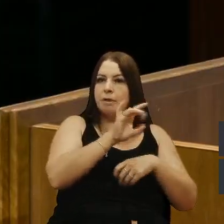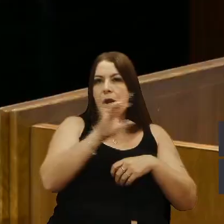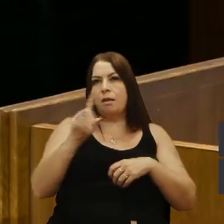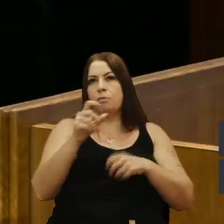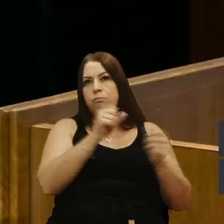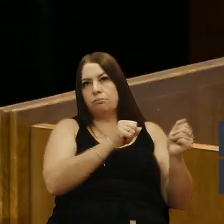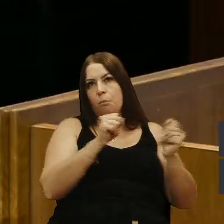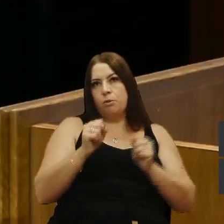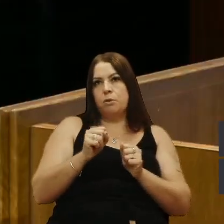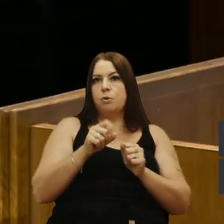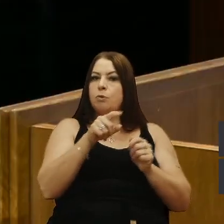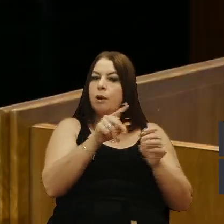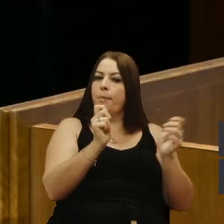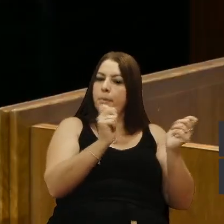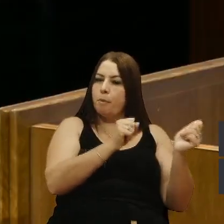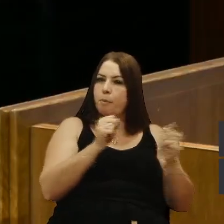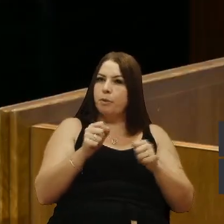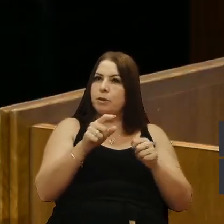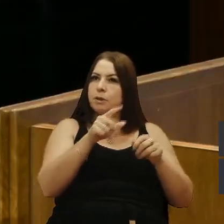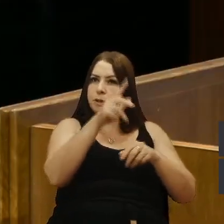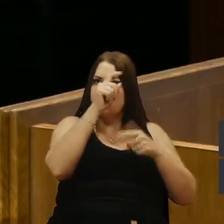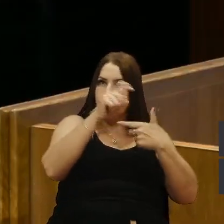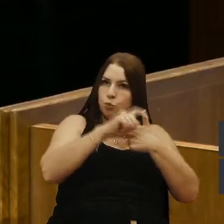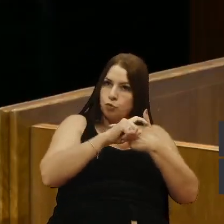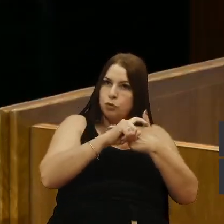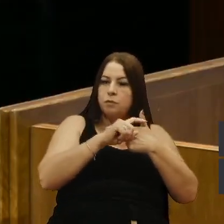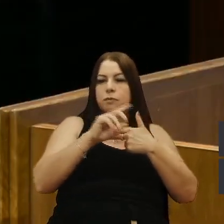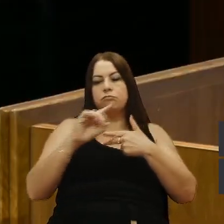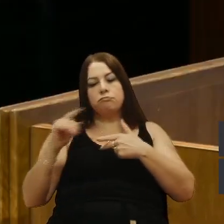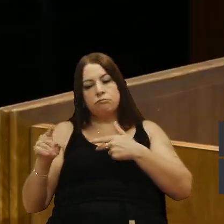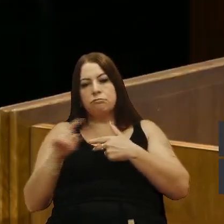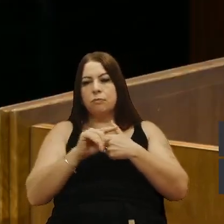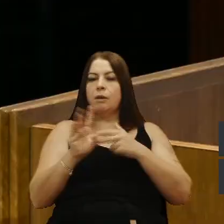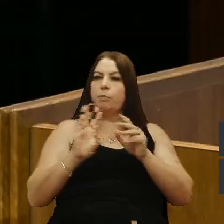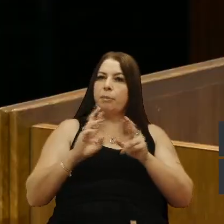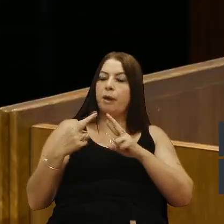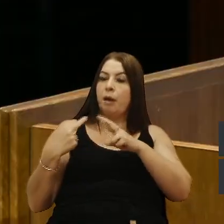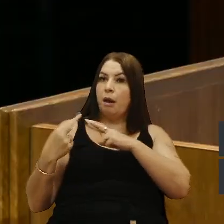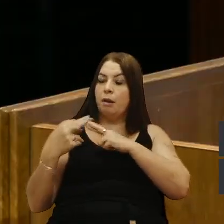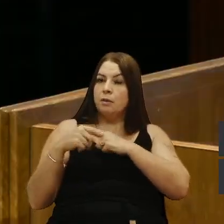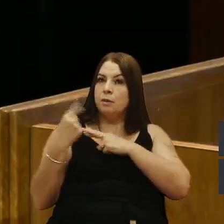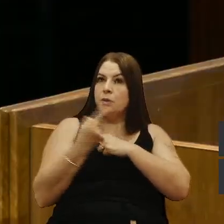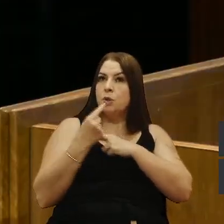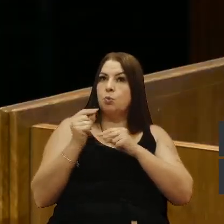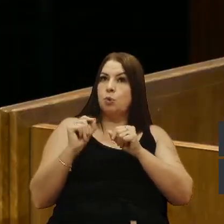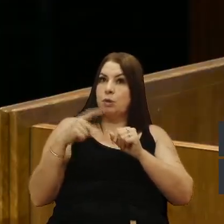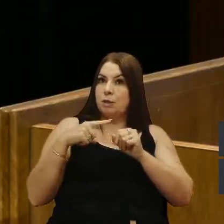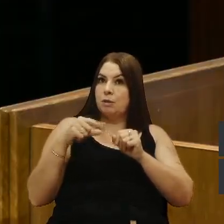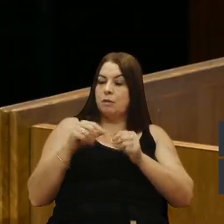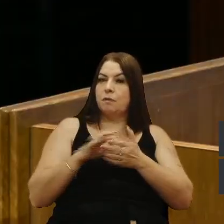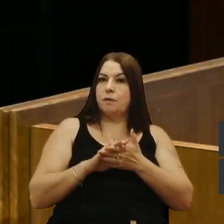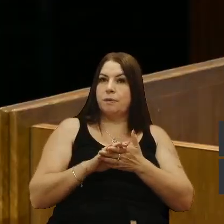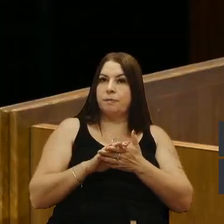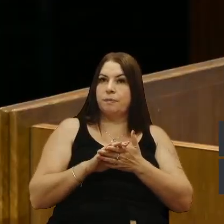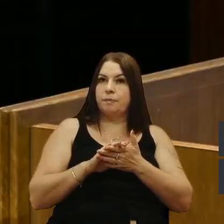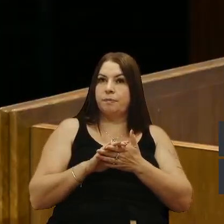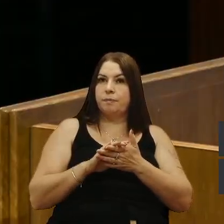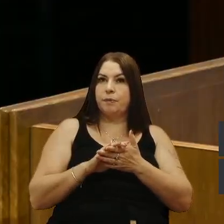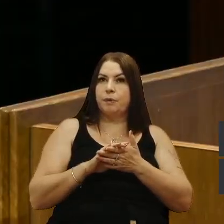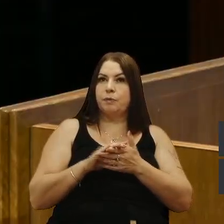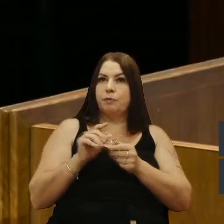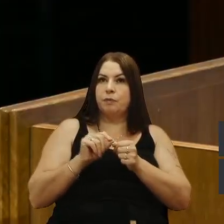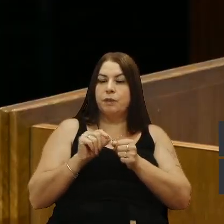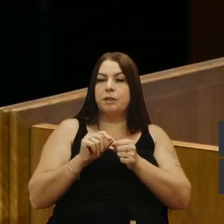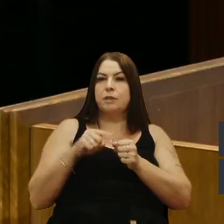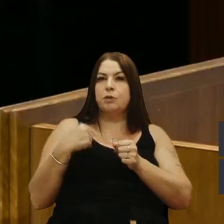poderes, né? O que é de competência do Executivo, mas com relação ao que estamos cumprindo aqui